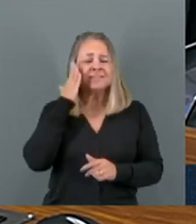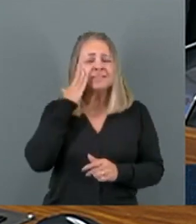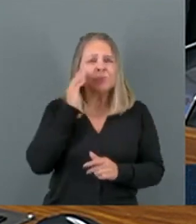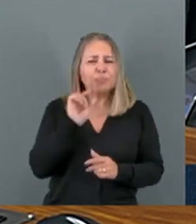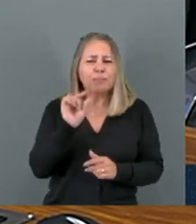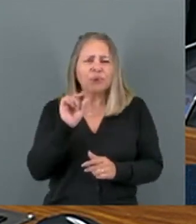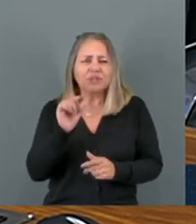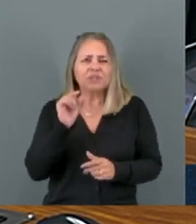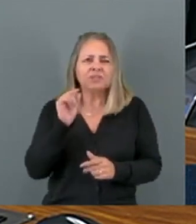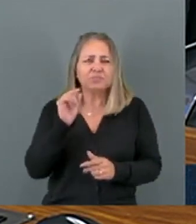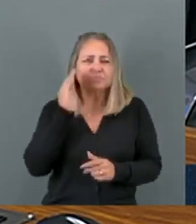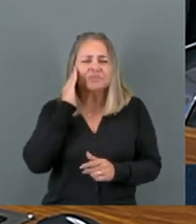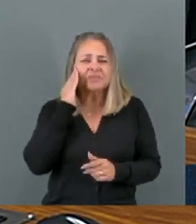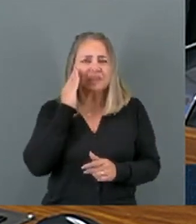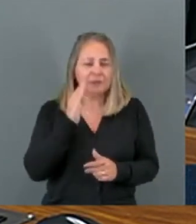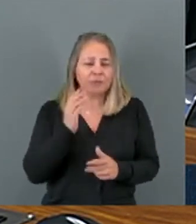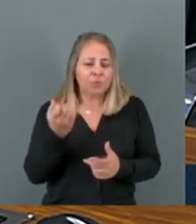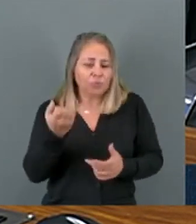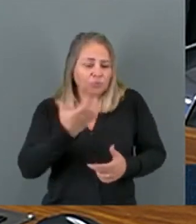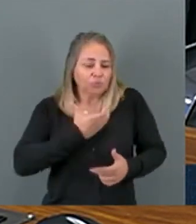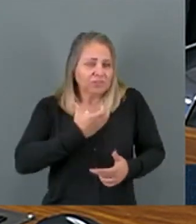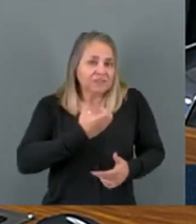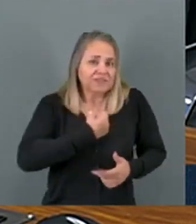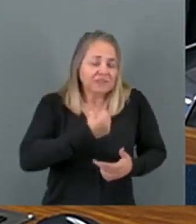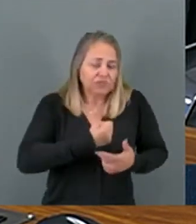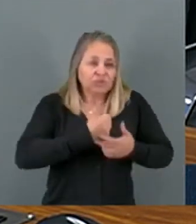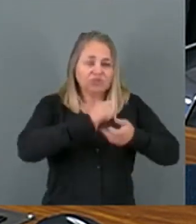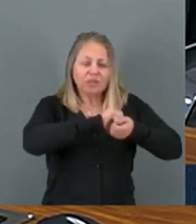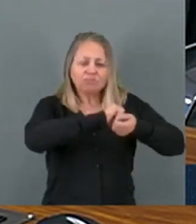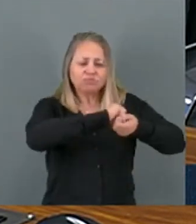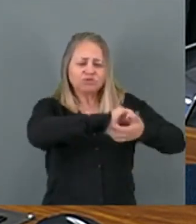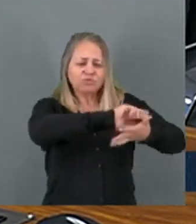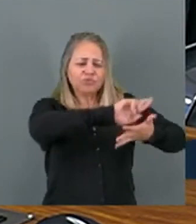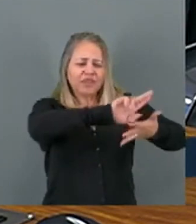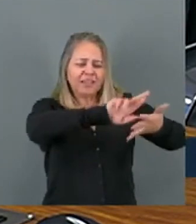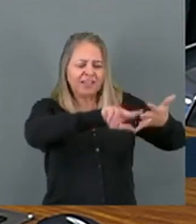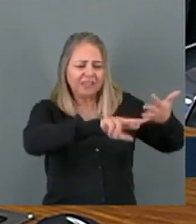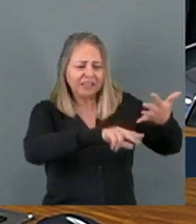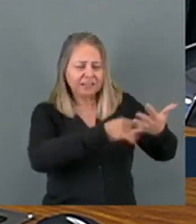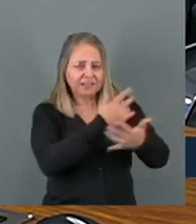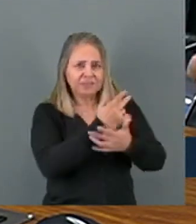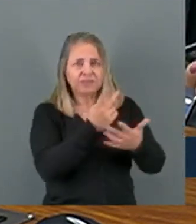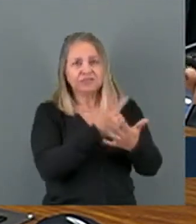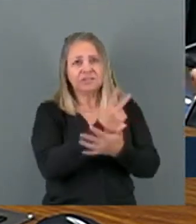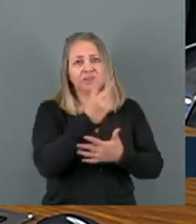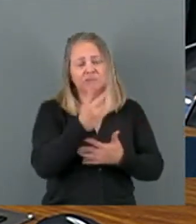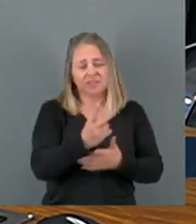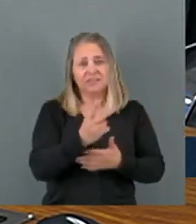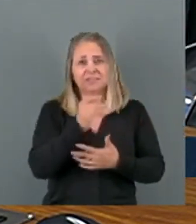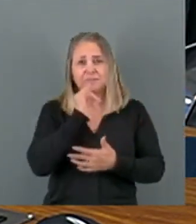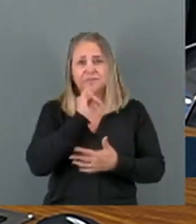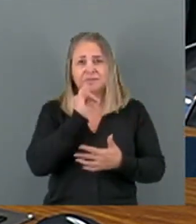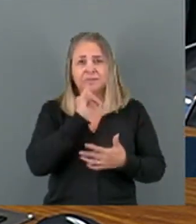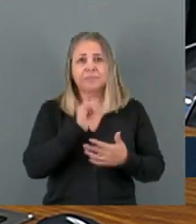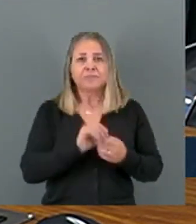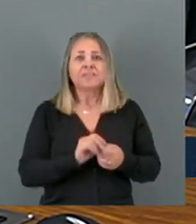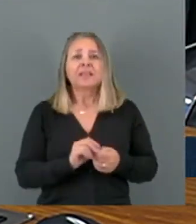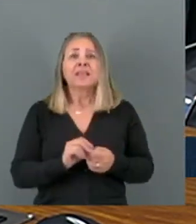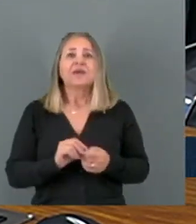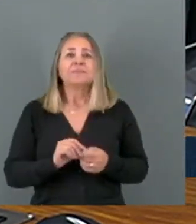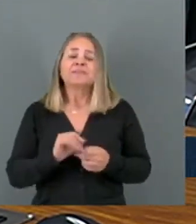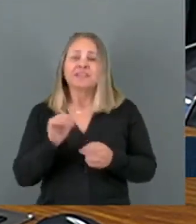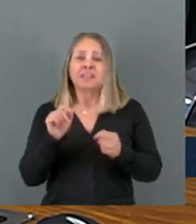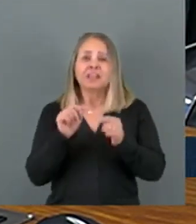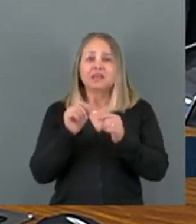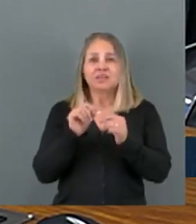como algo que está dentro de uma cascata de eventos que se inicia ali desde... Fiz uma versãozinha em português para ajudar, porque